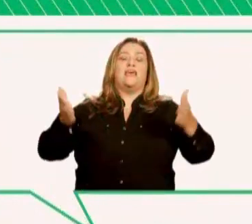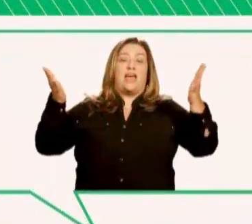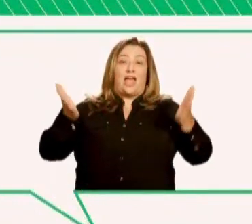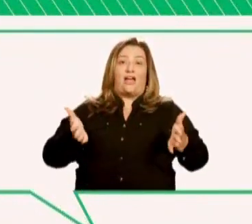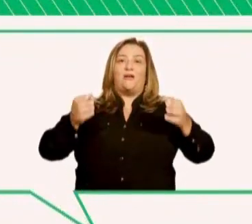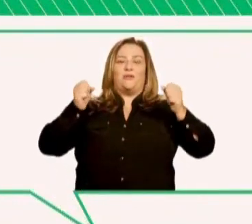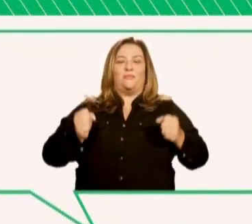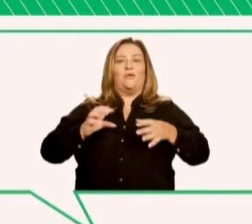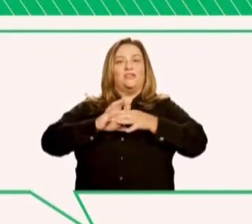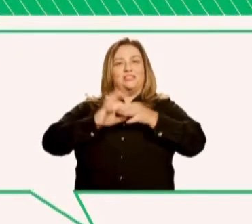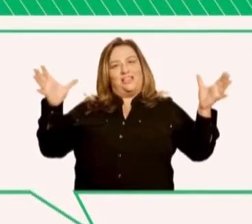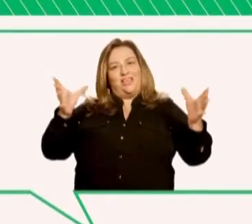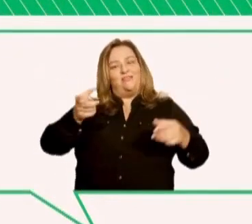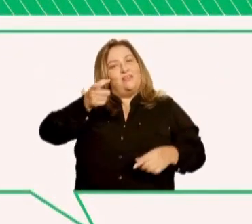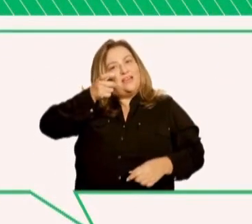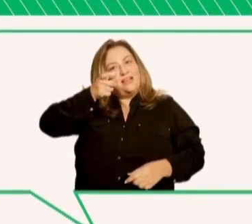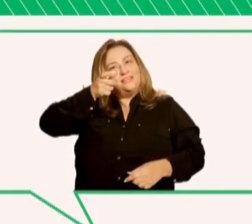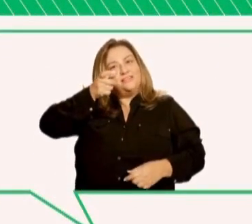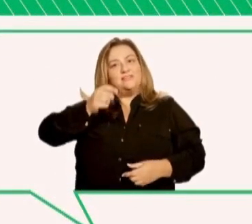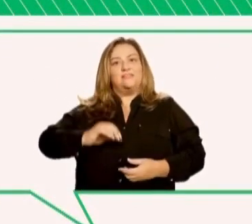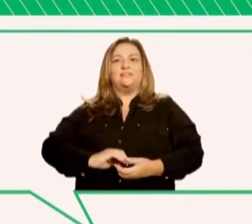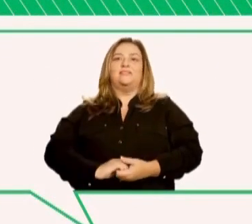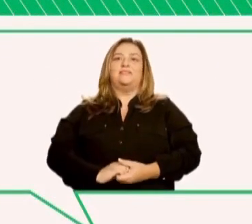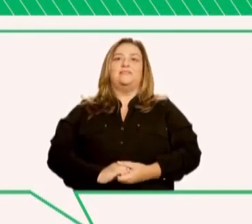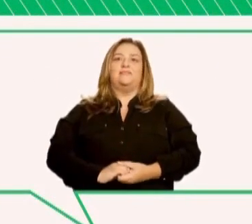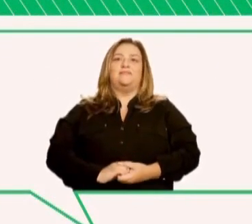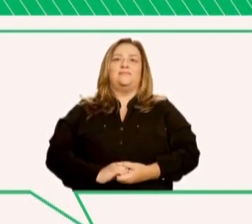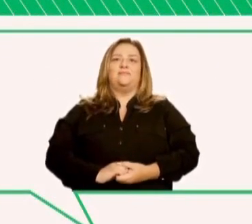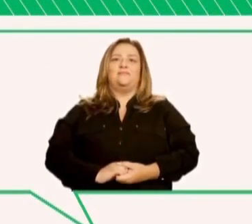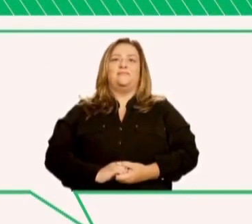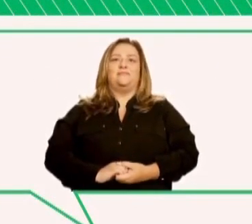livre para todos os públicos.